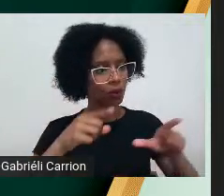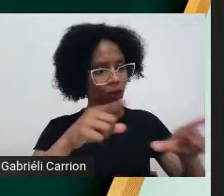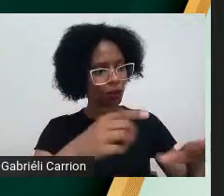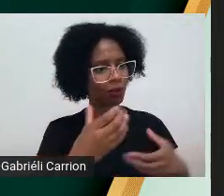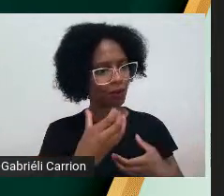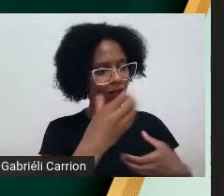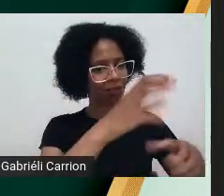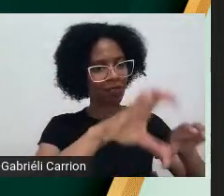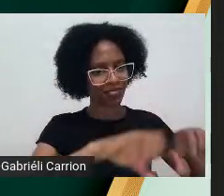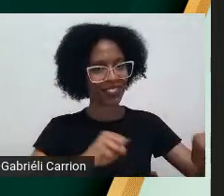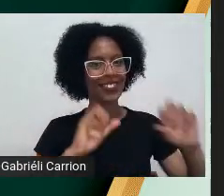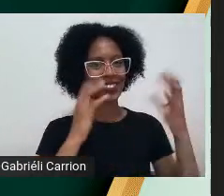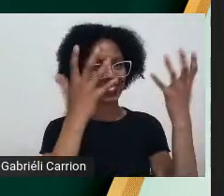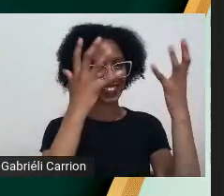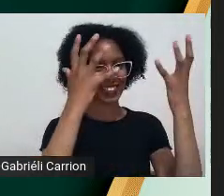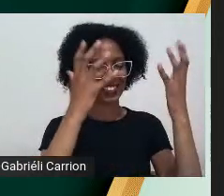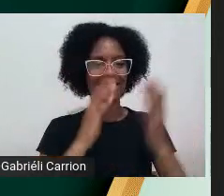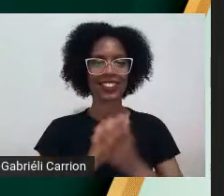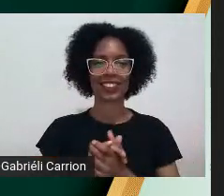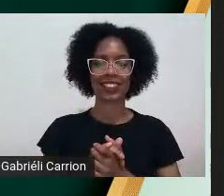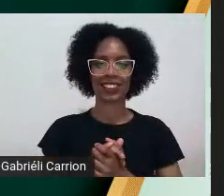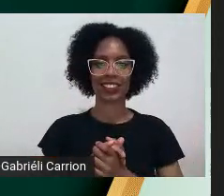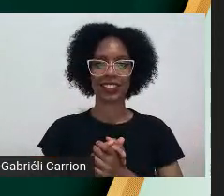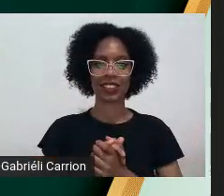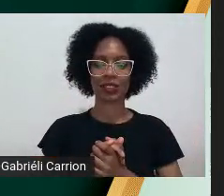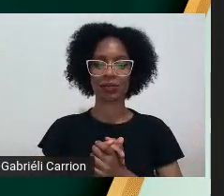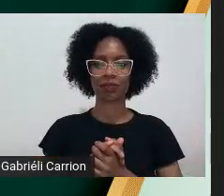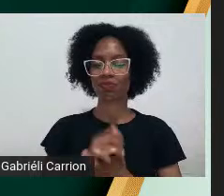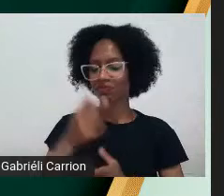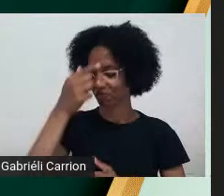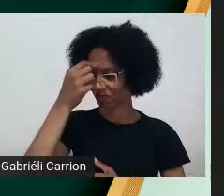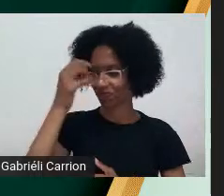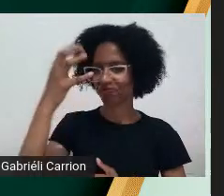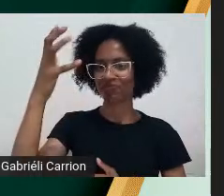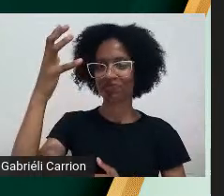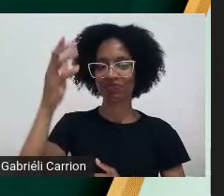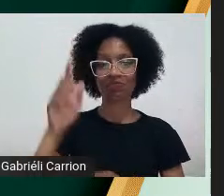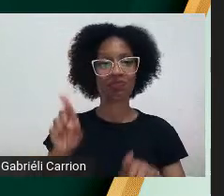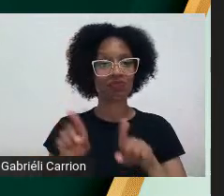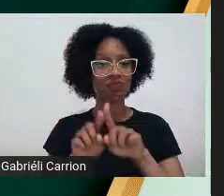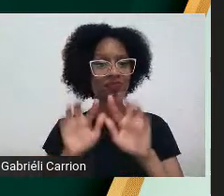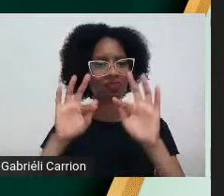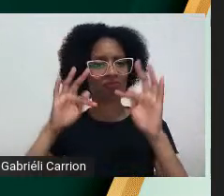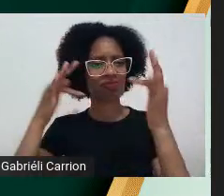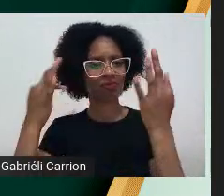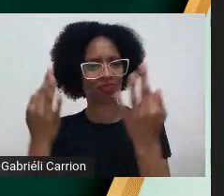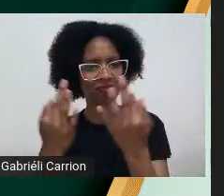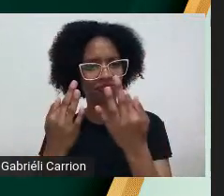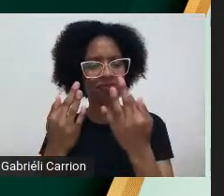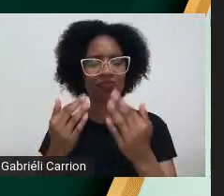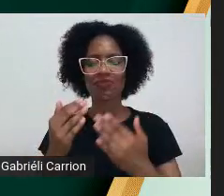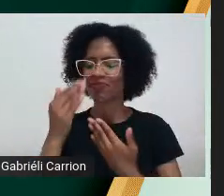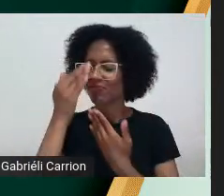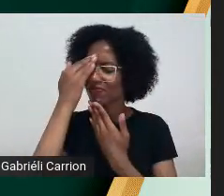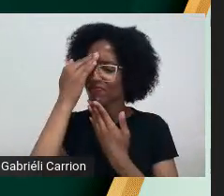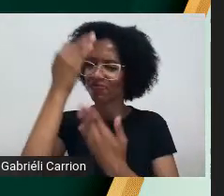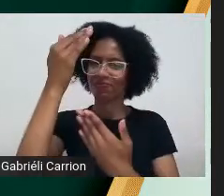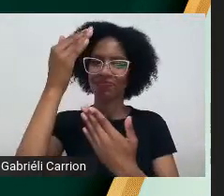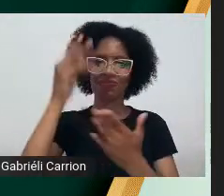Parabéns. À Unipampa, aos mestres e à família, o meu muito obrigado.